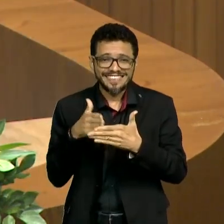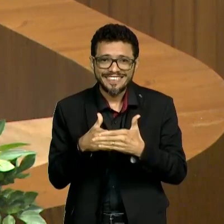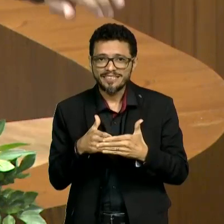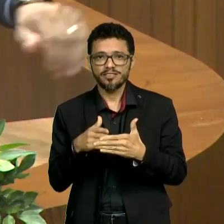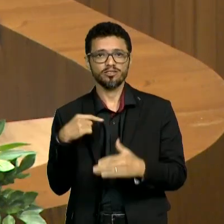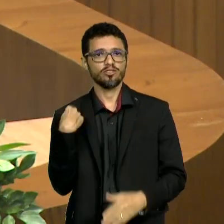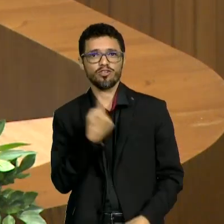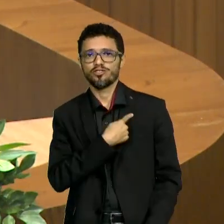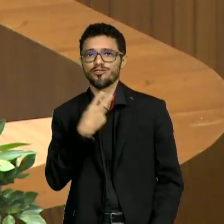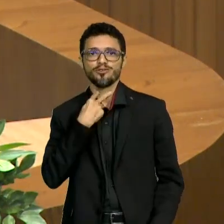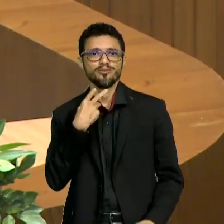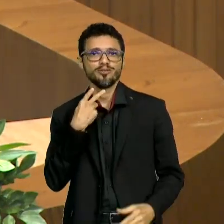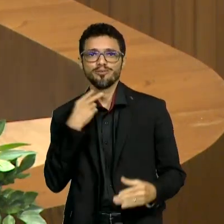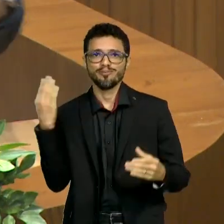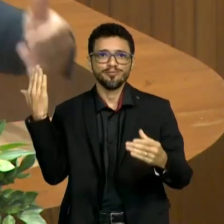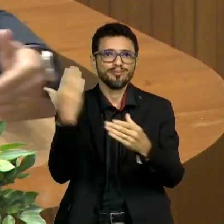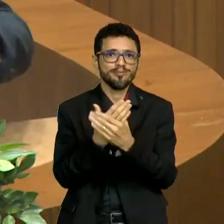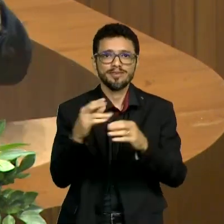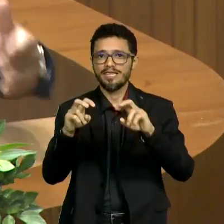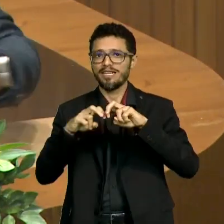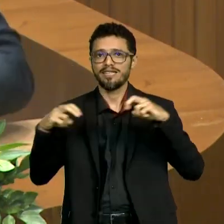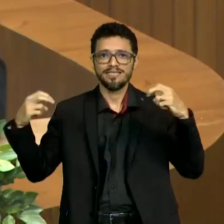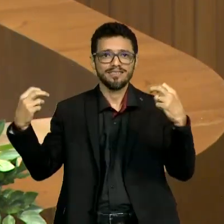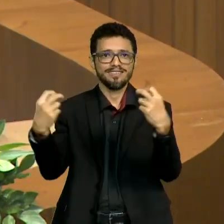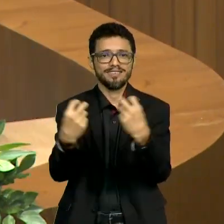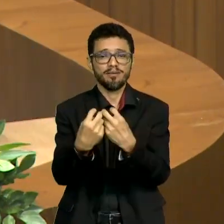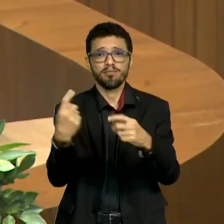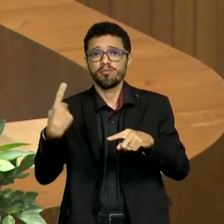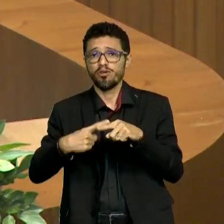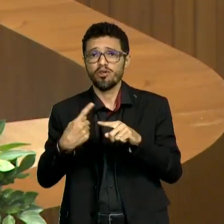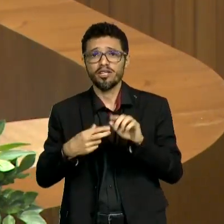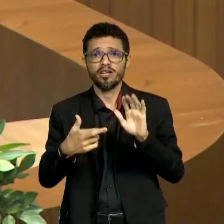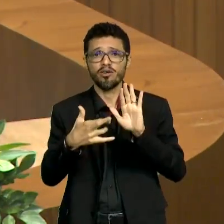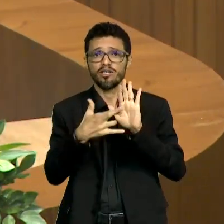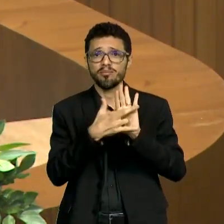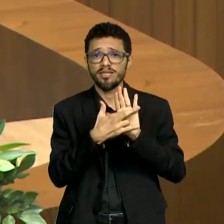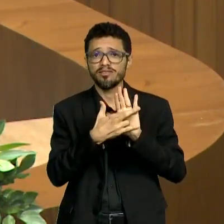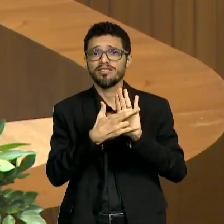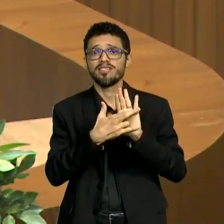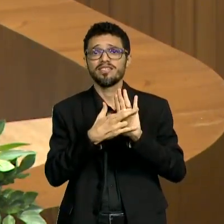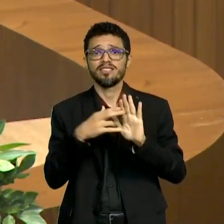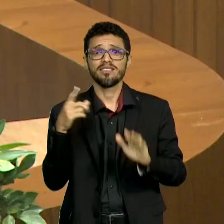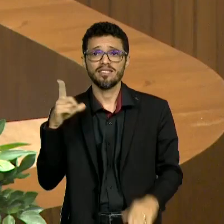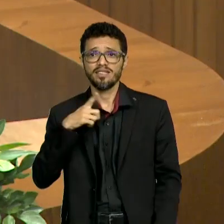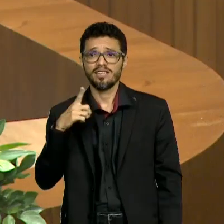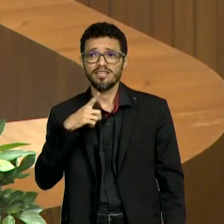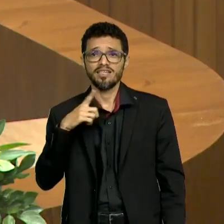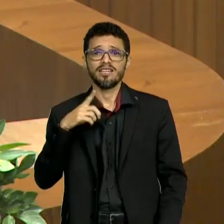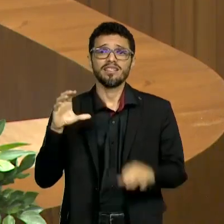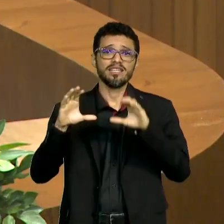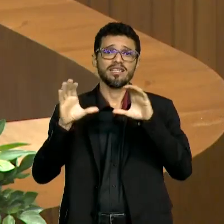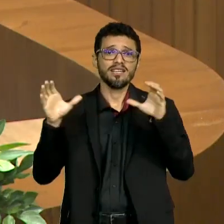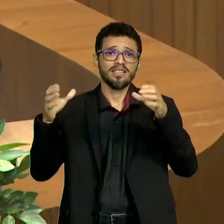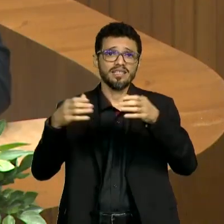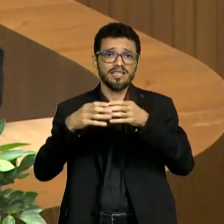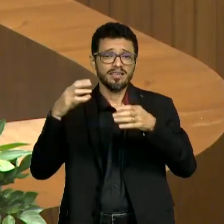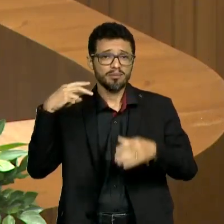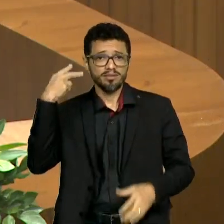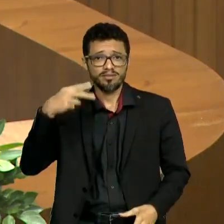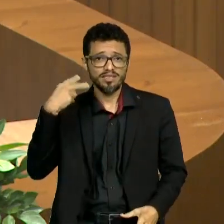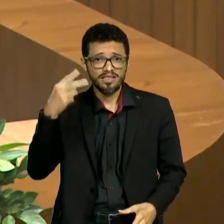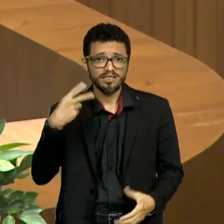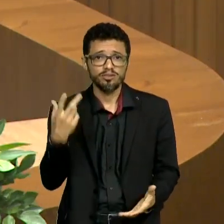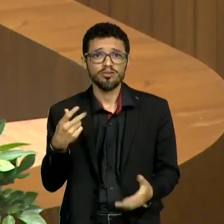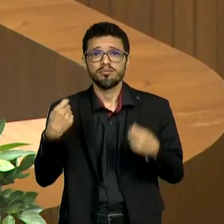protocolar essa comissão processante, porque o regimento interno da Câmara colocava que aquele que protocola não poderia estar votando e precisávamos